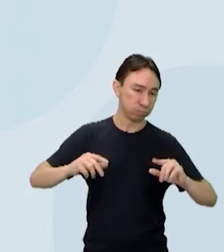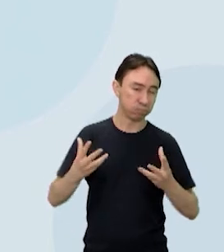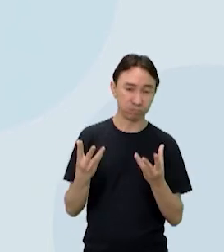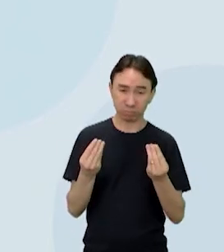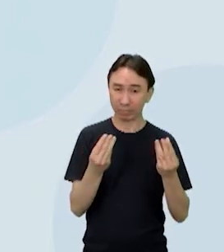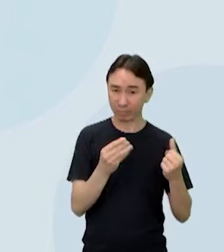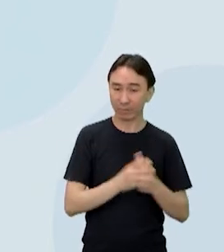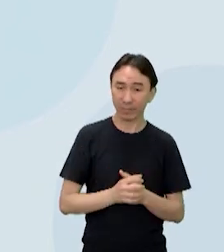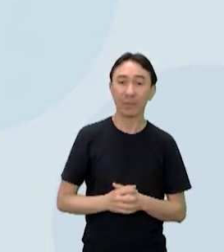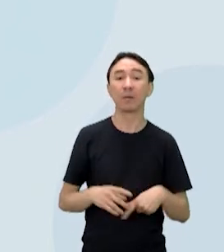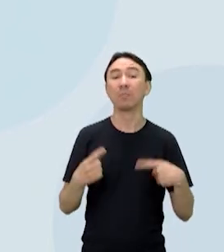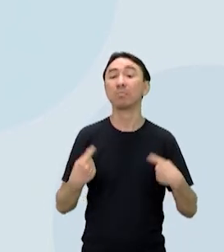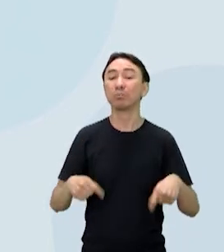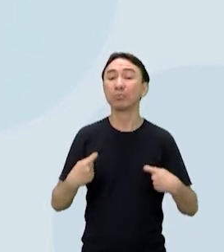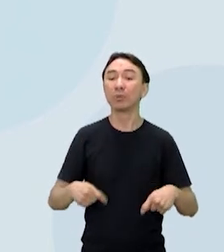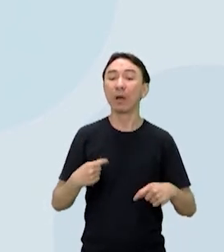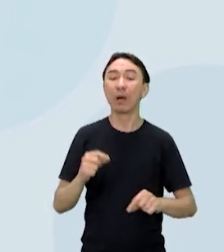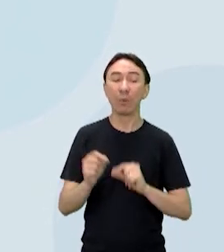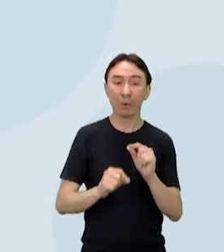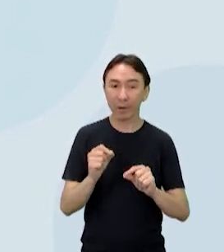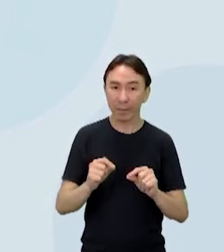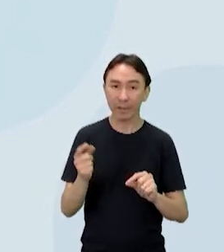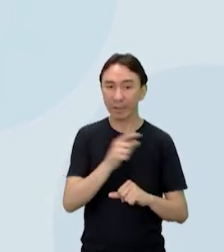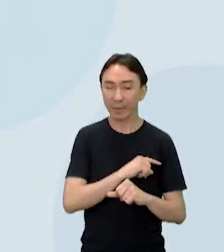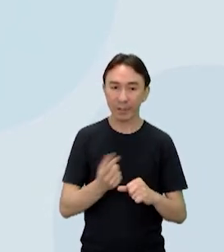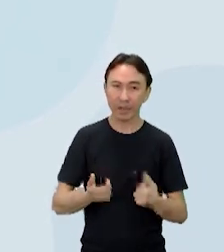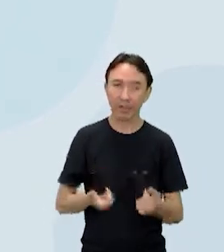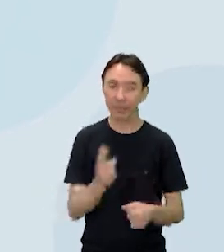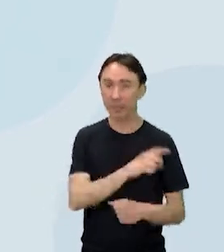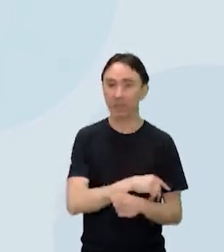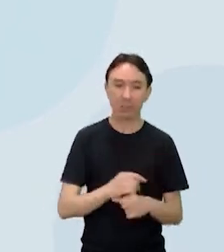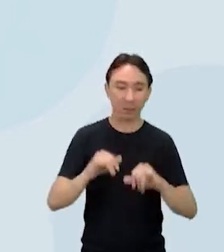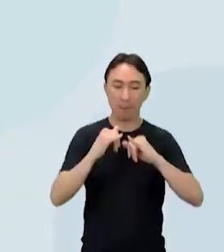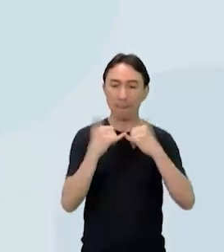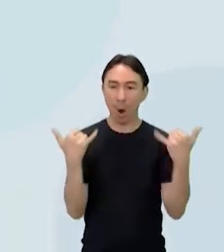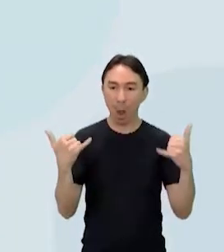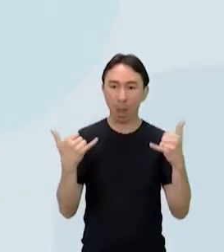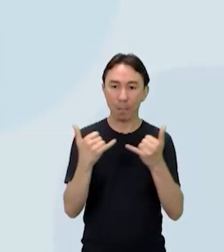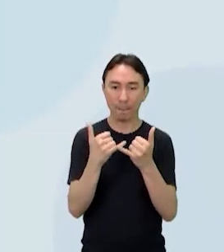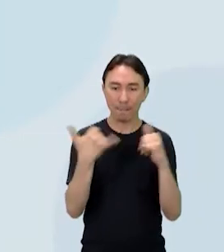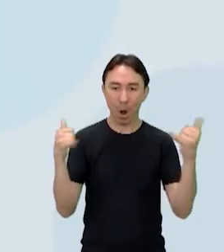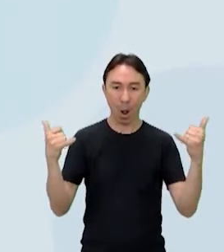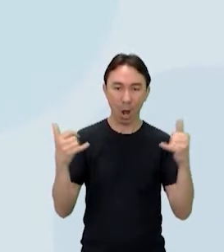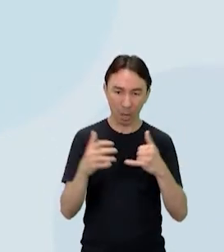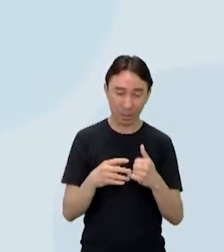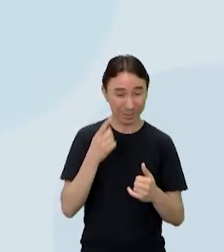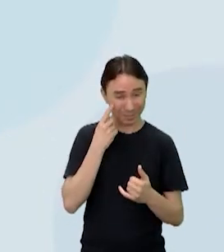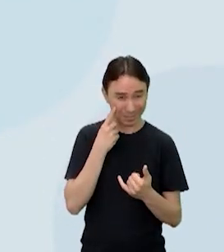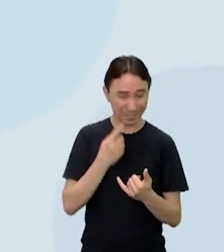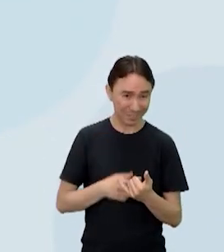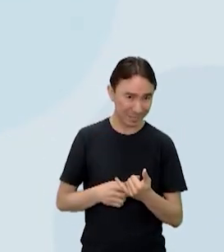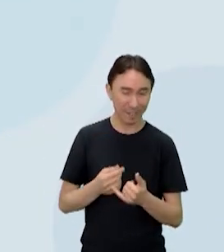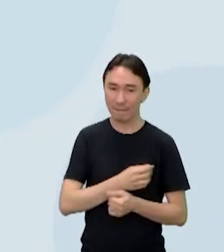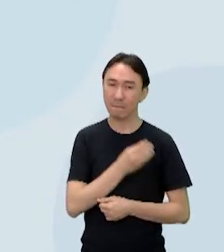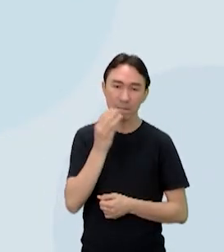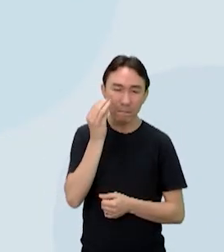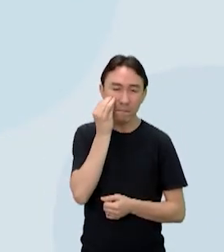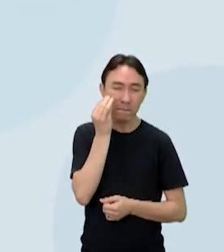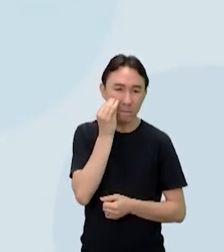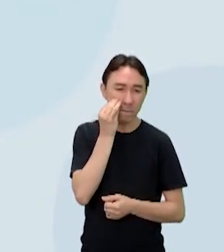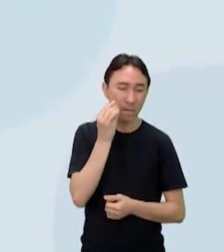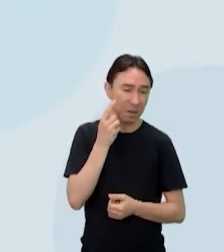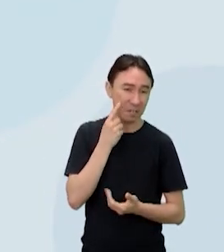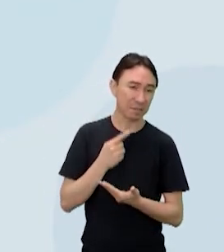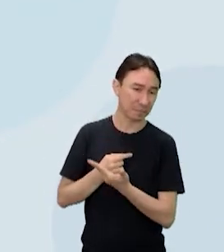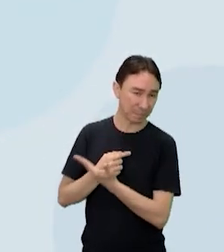de uma descarga elétrica nesse caso. Então, ele simulou, através dessa série de